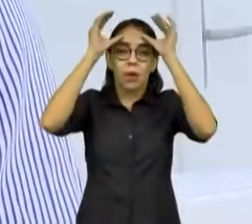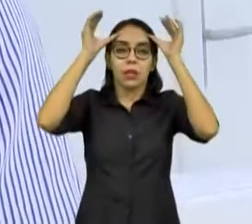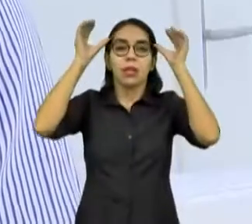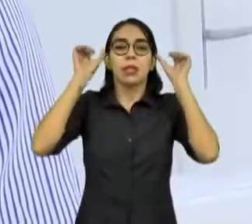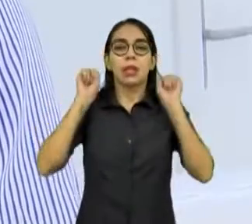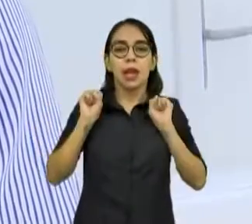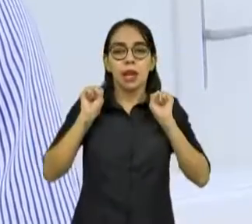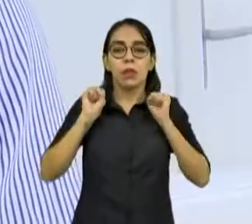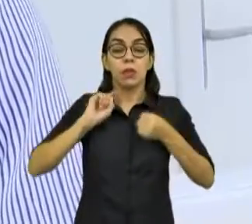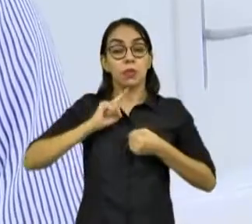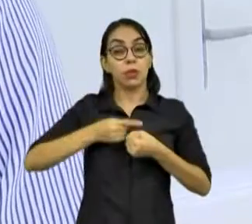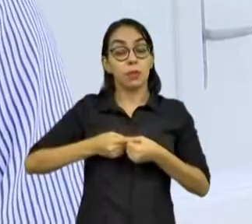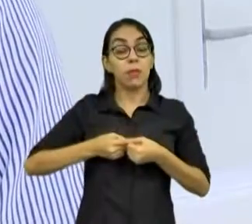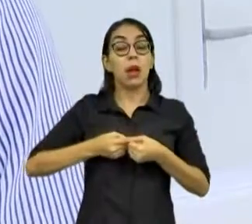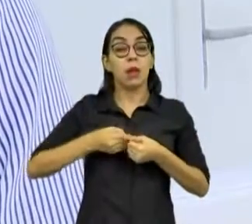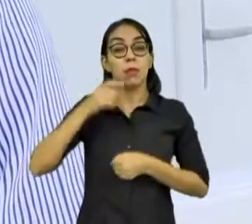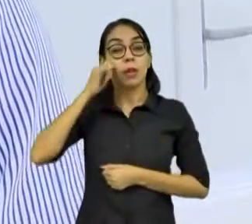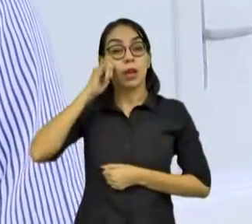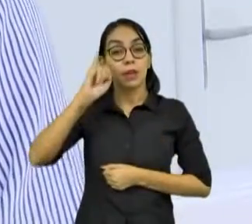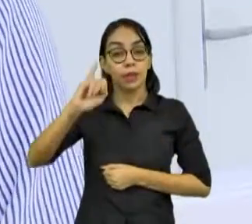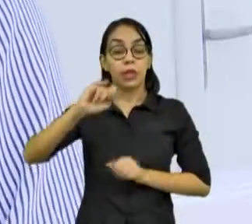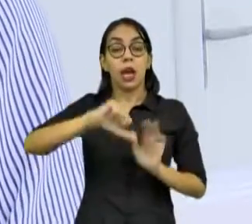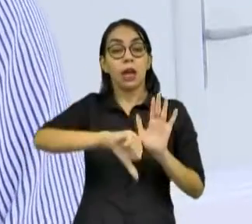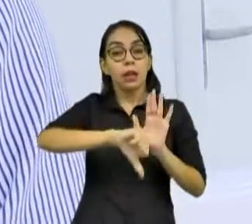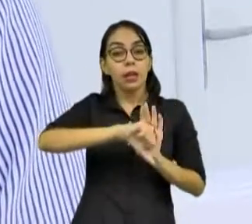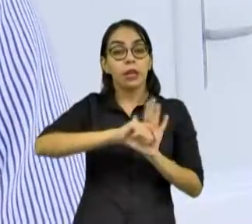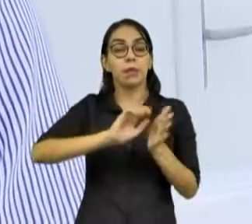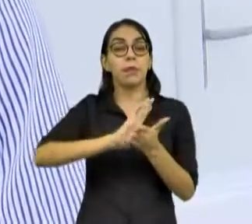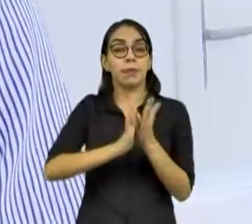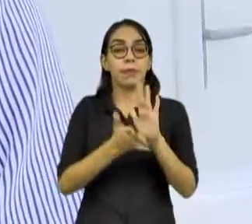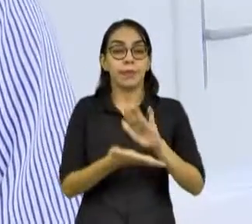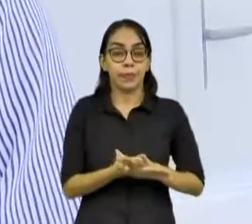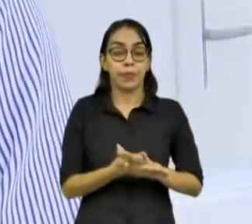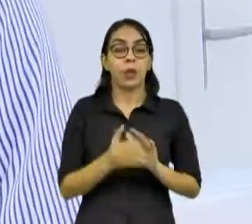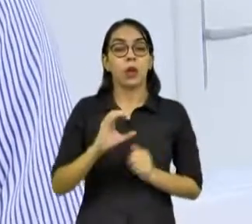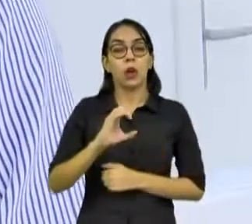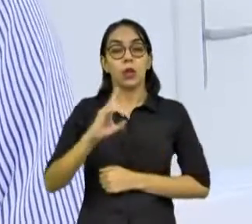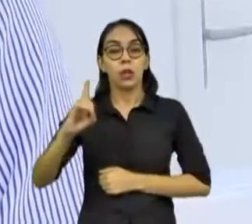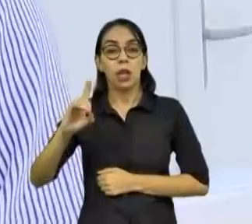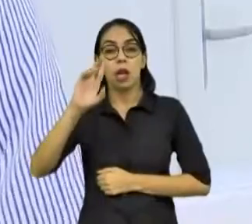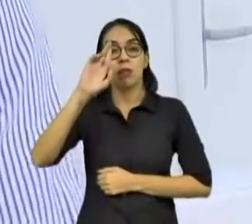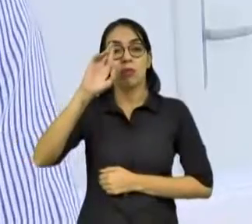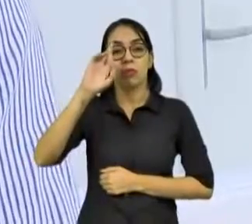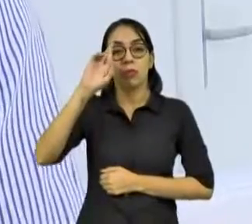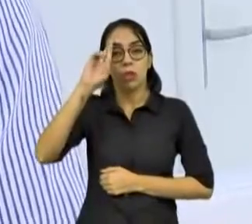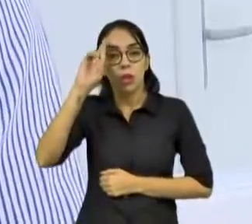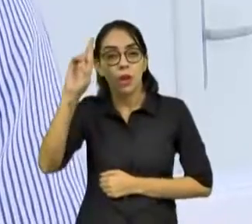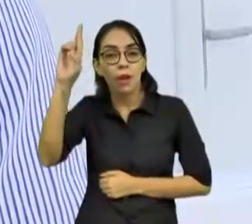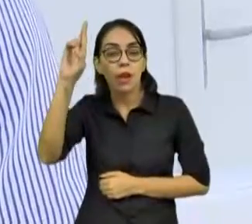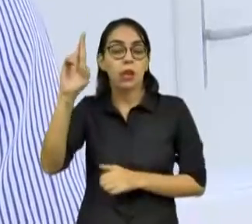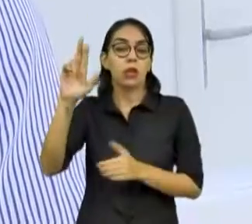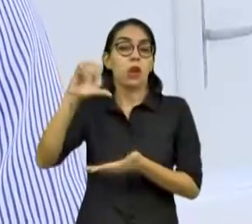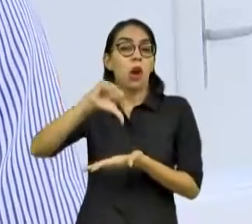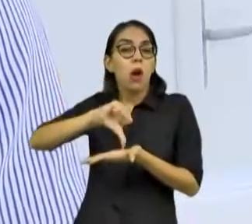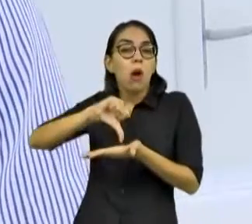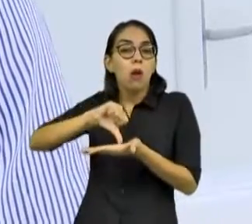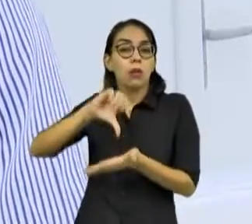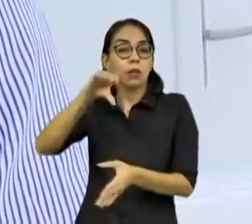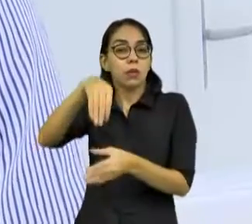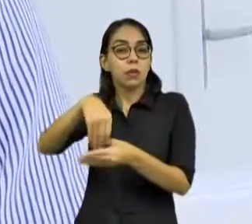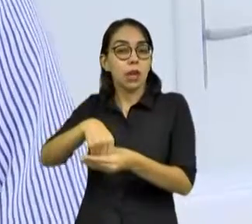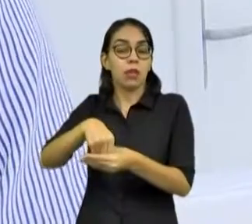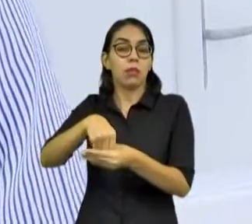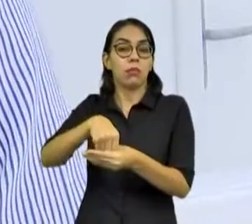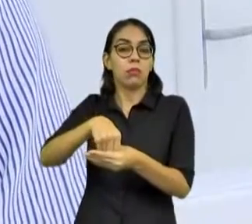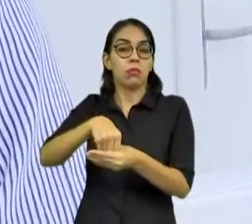combater a LGBTfobia a nível municipal, coordenadorias, gerências e órgãos que possam estar dentro da estrutura municipal